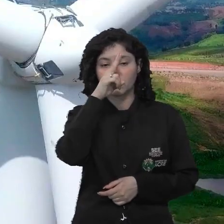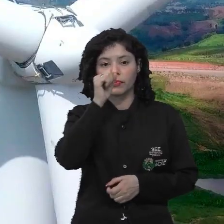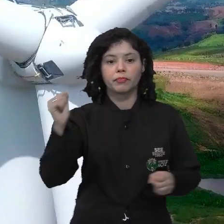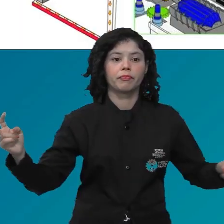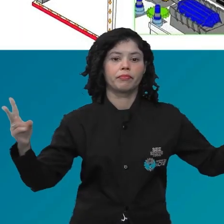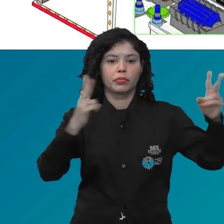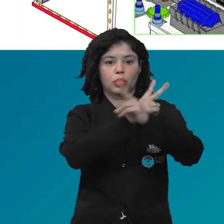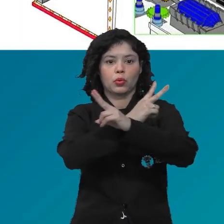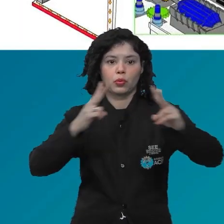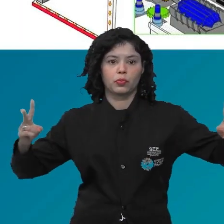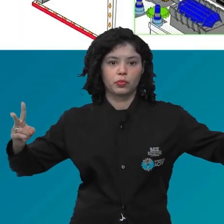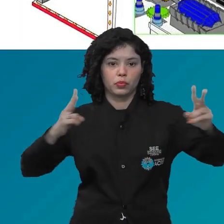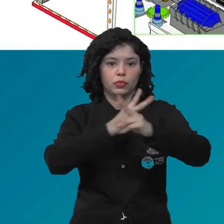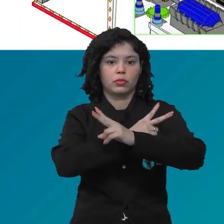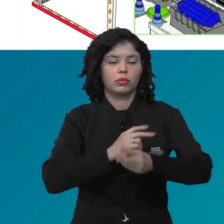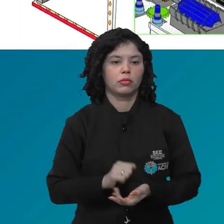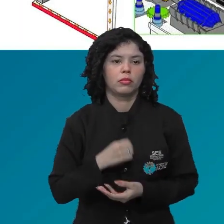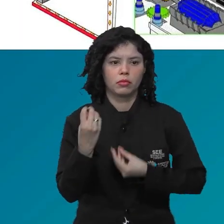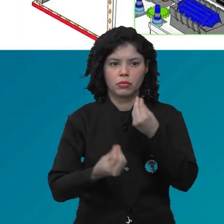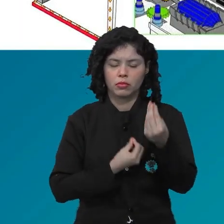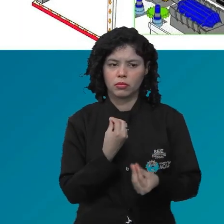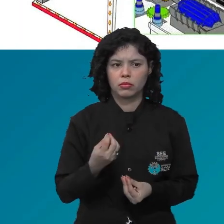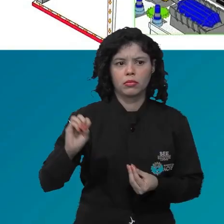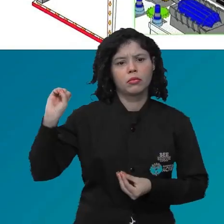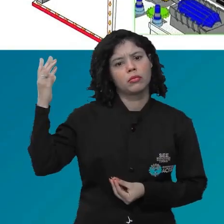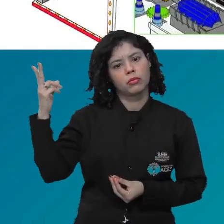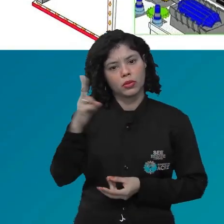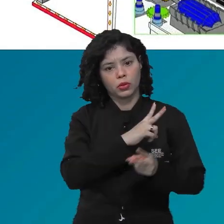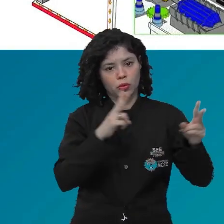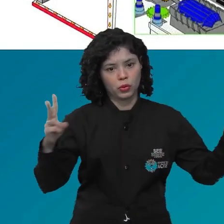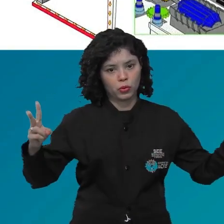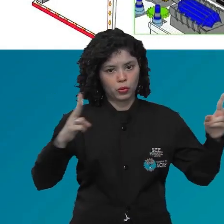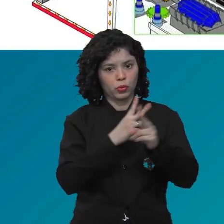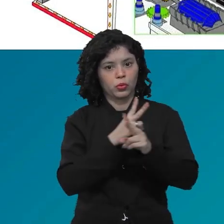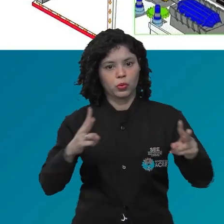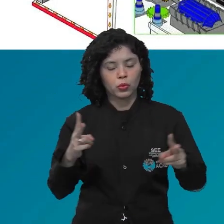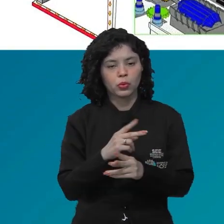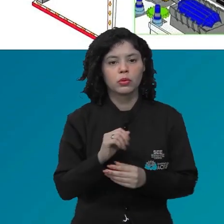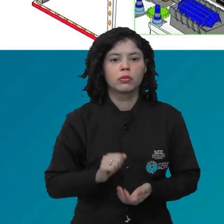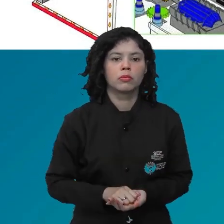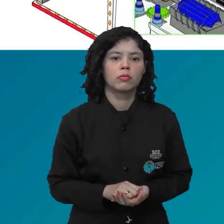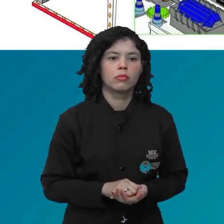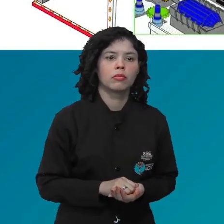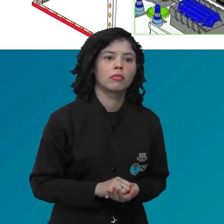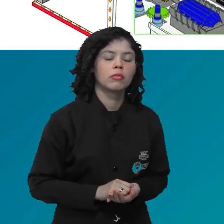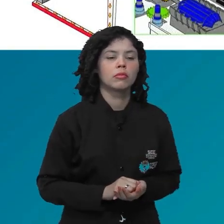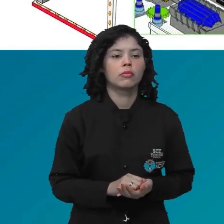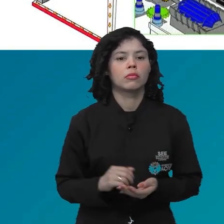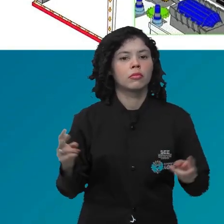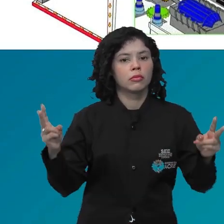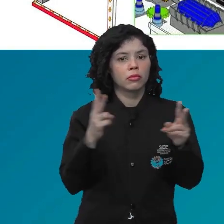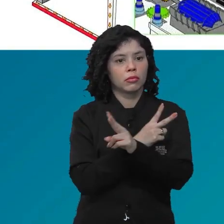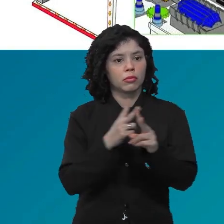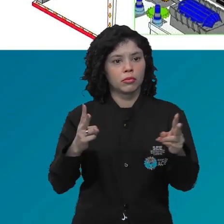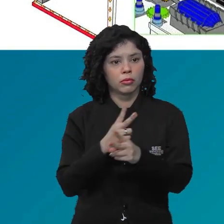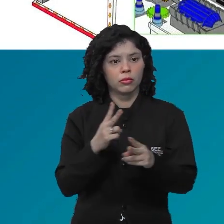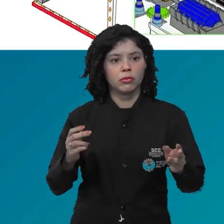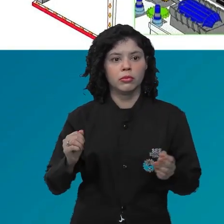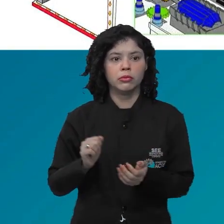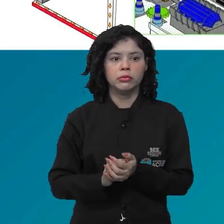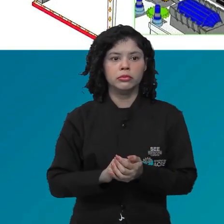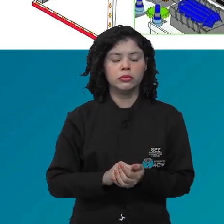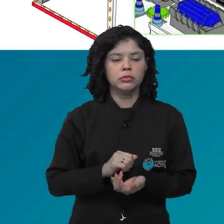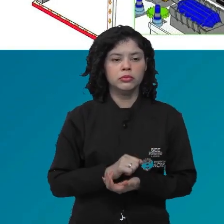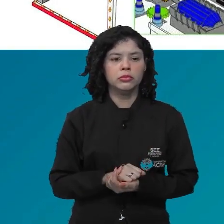do vento. Né? Então, como que funciona aí um aerogerador? Então, vamos começar aqui, ó. O vento, ele vai bater aqui na